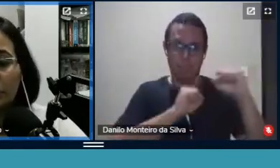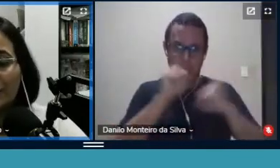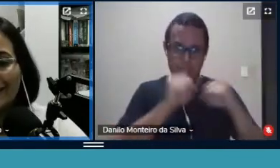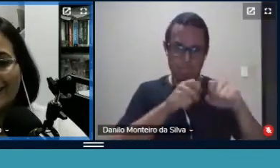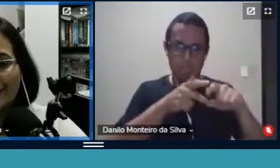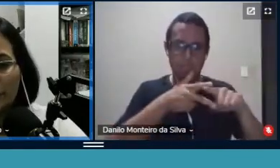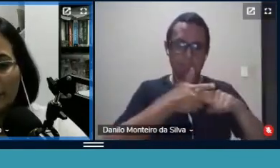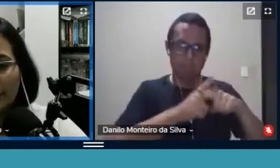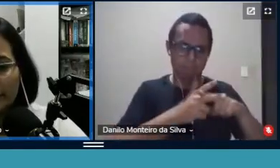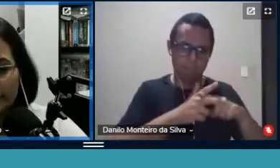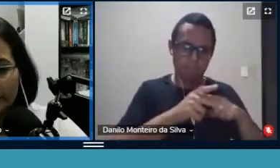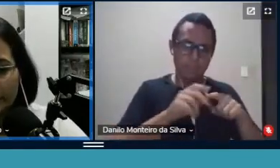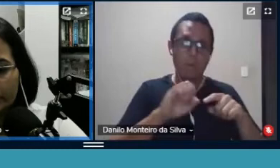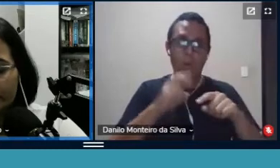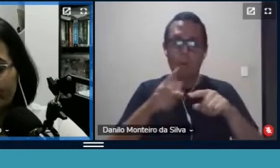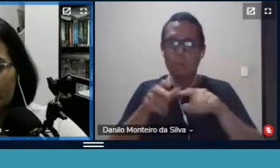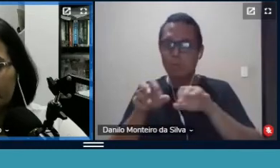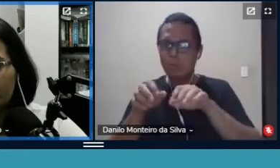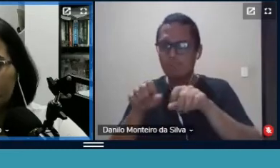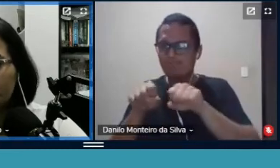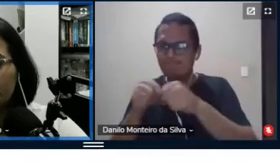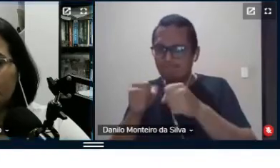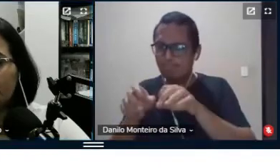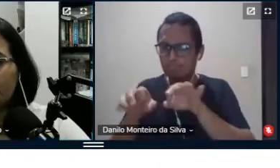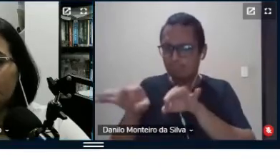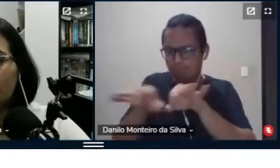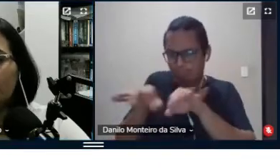em manutenção mecânica.